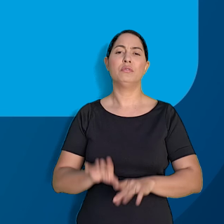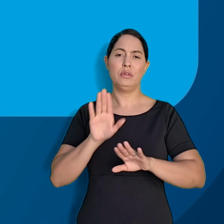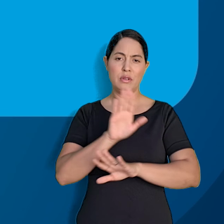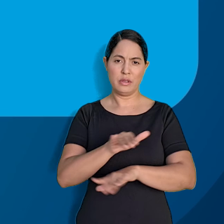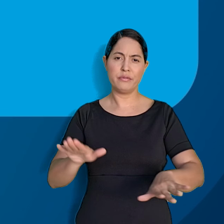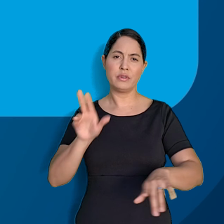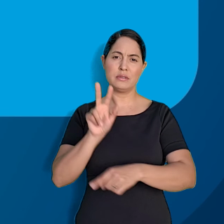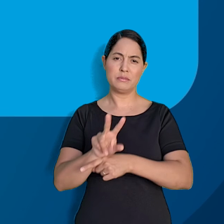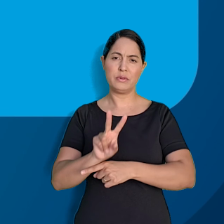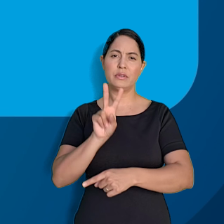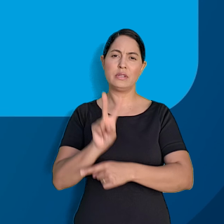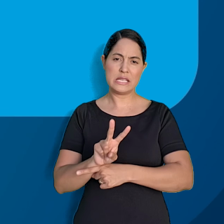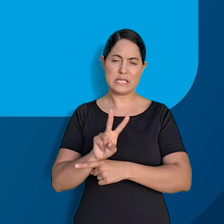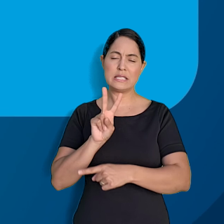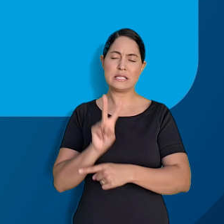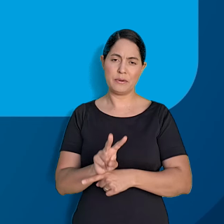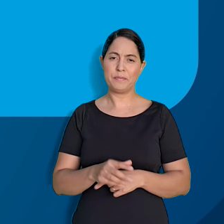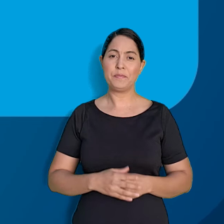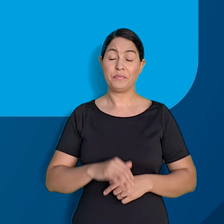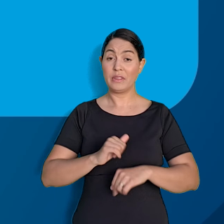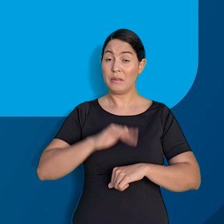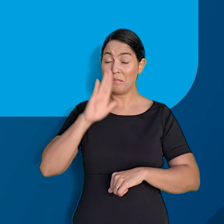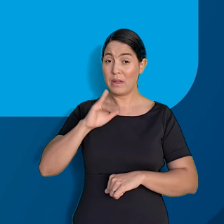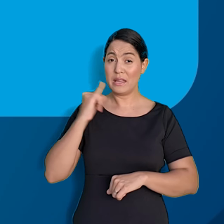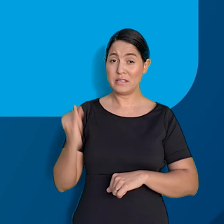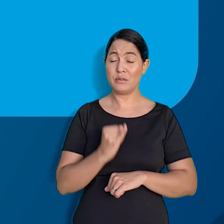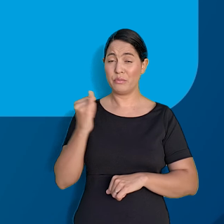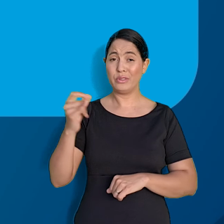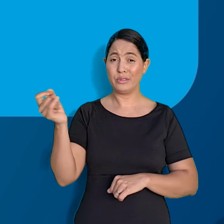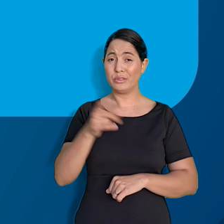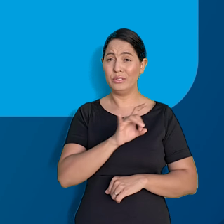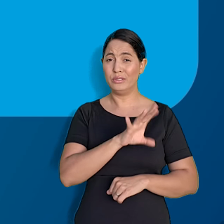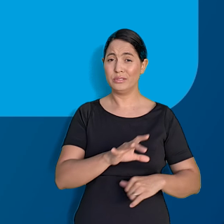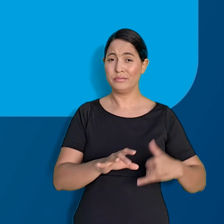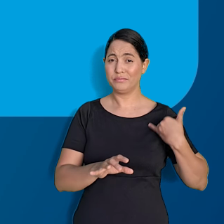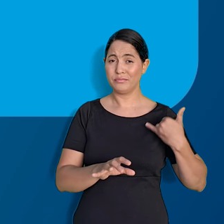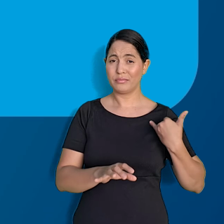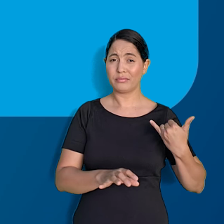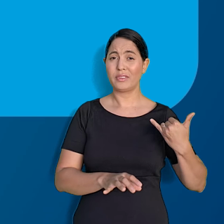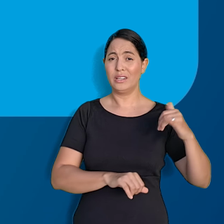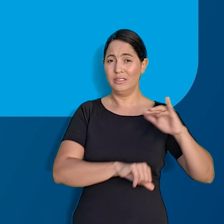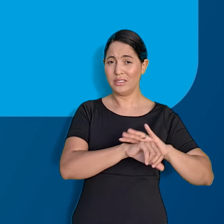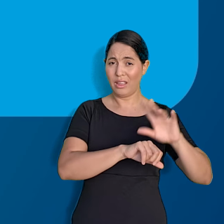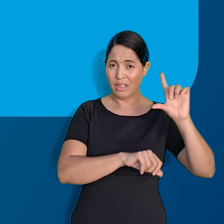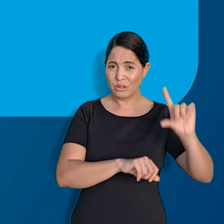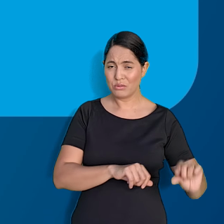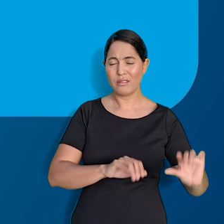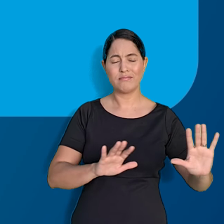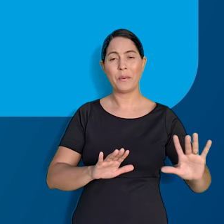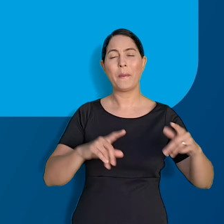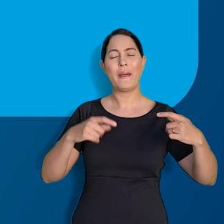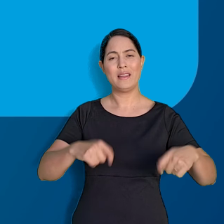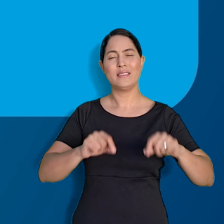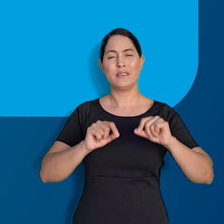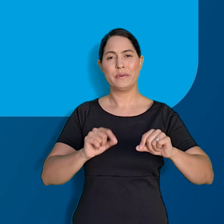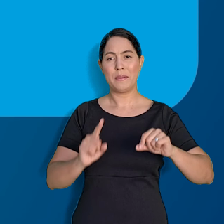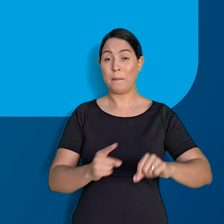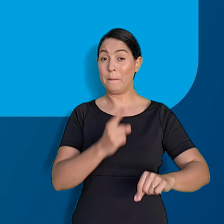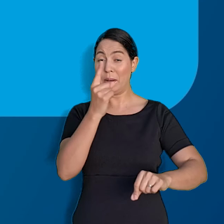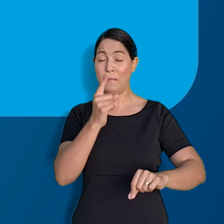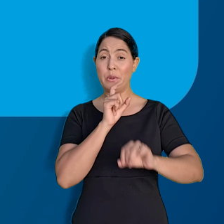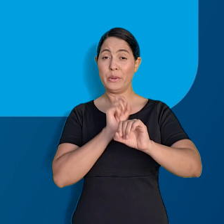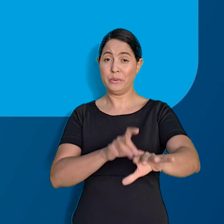da infância e da juventude. Mais importante do que discutir apenas a redução da maioridade penal é discutir educação,